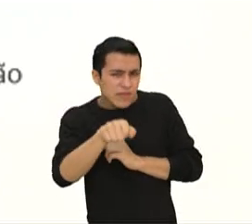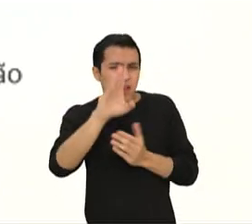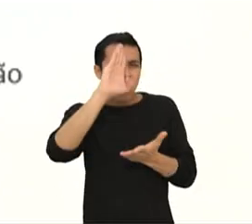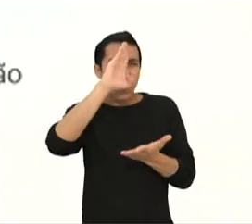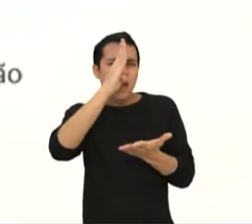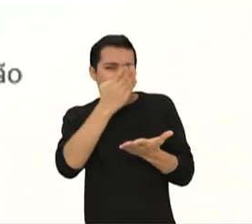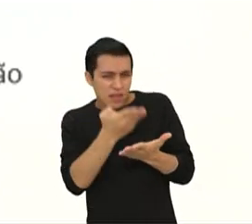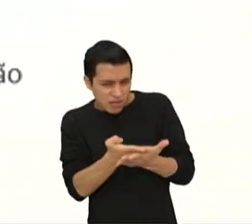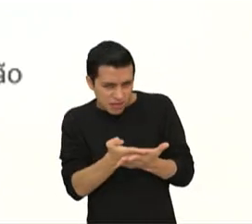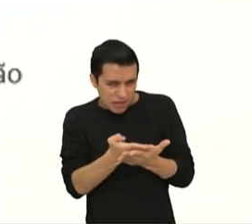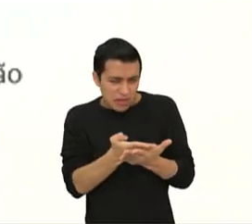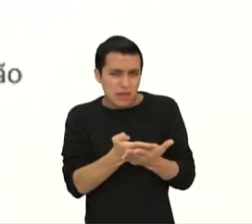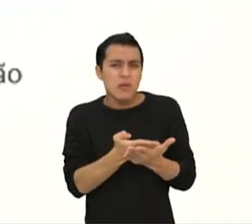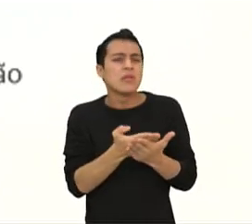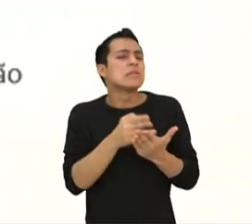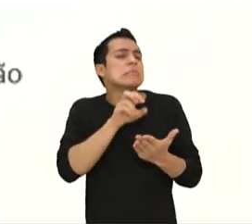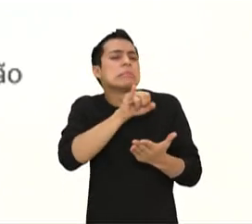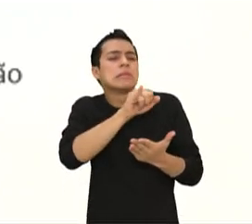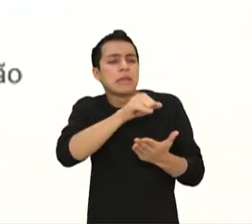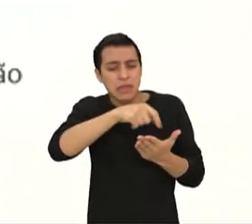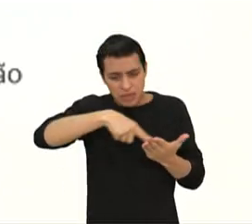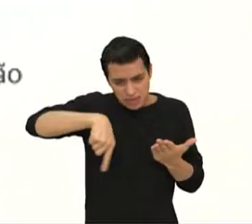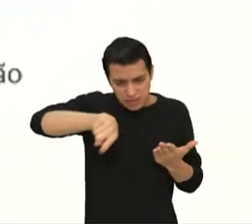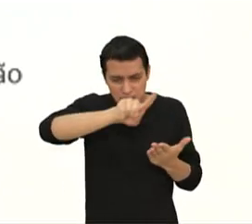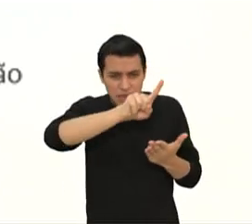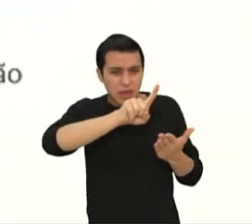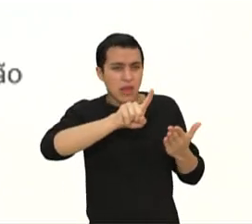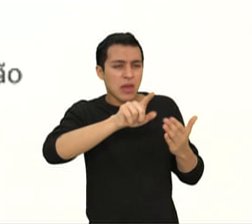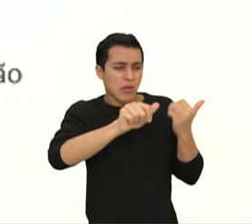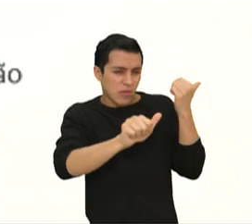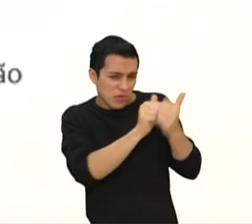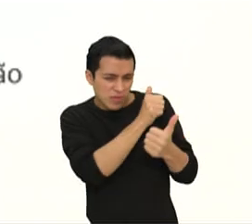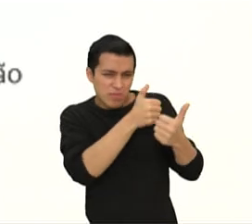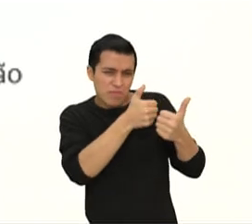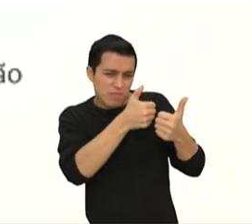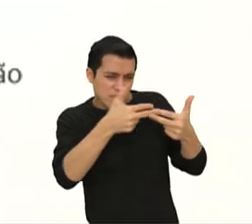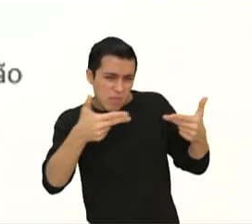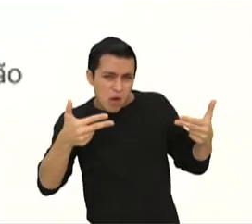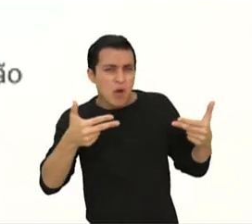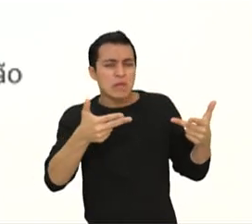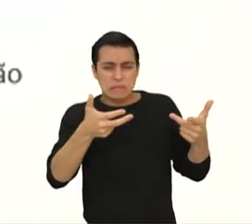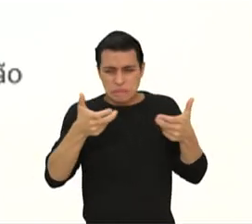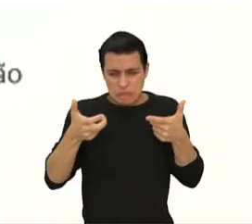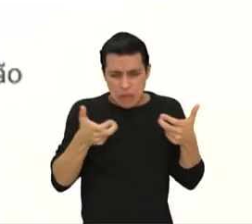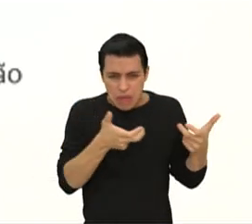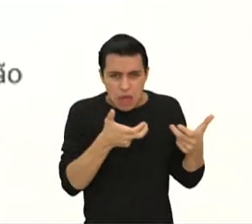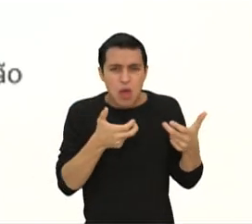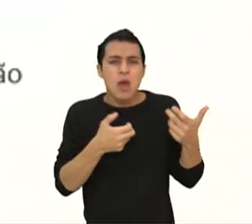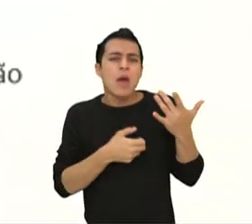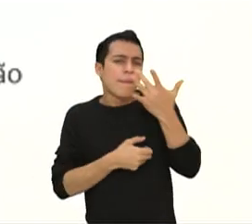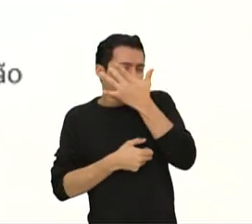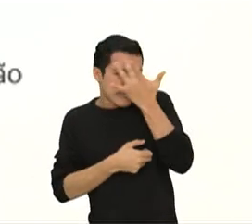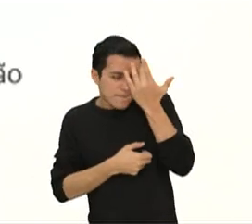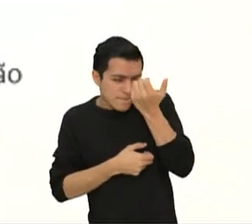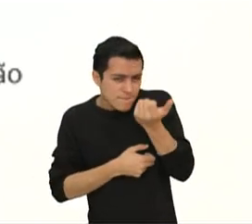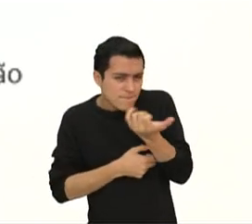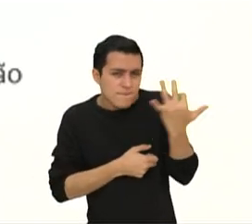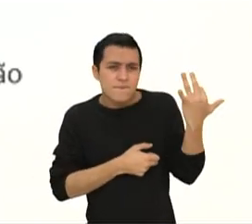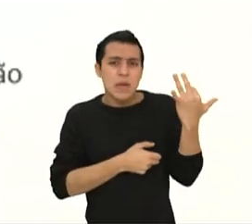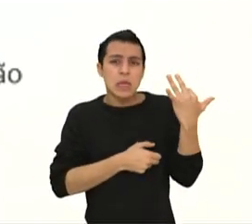acredita que, caso os esportes eletrônicos sejam regulamentados, o número de praticantes